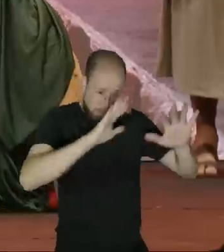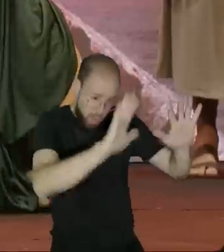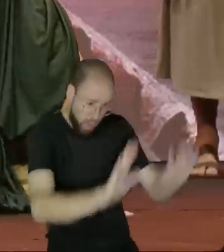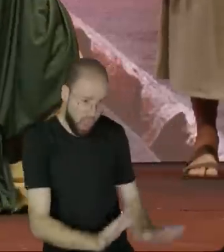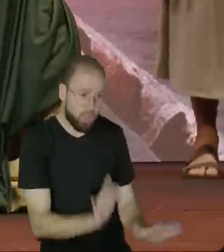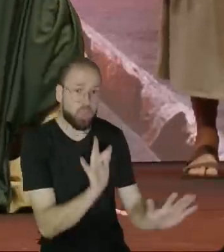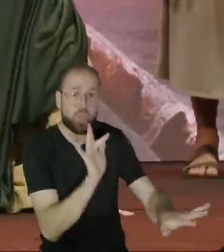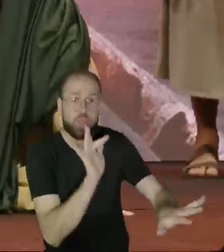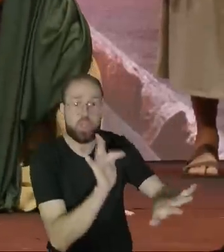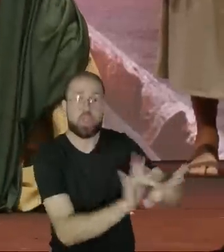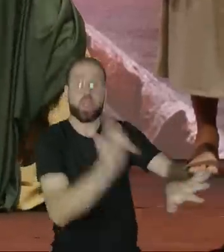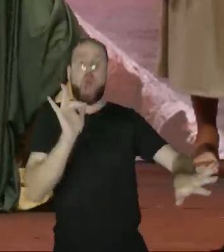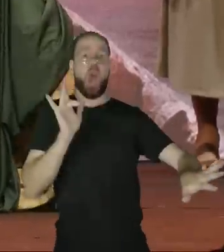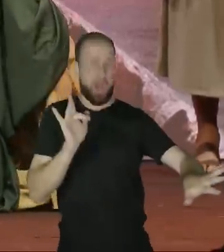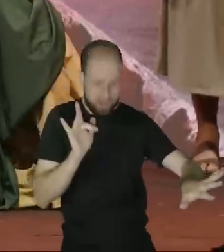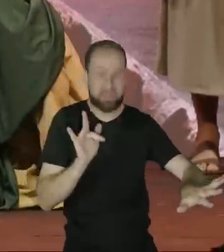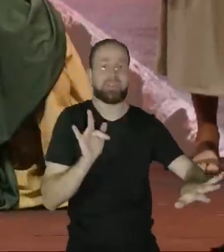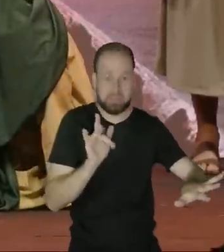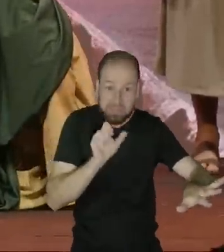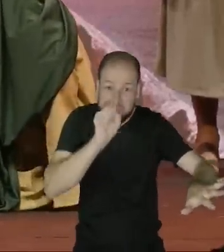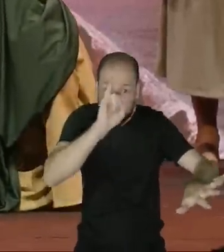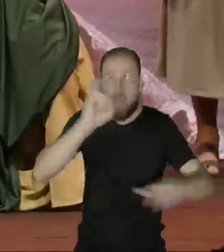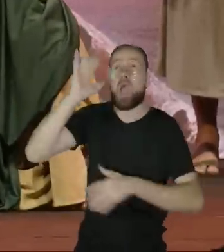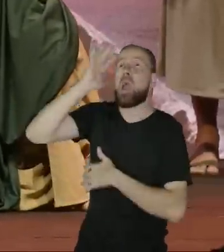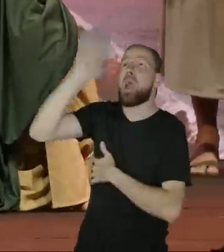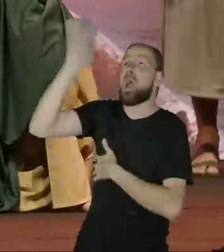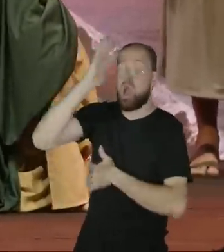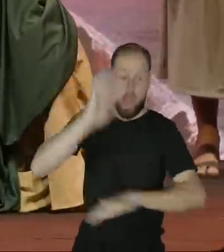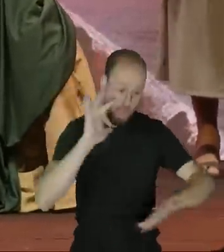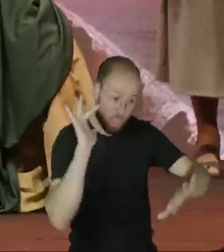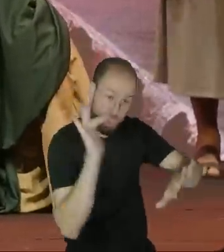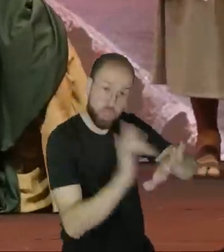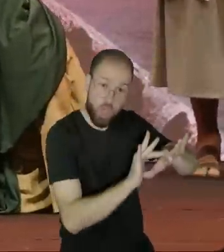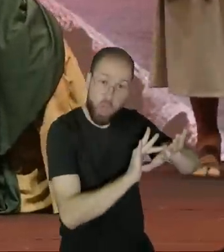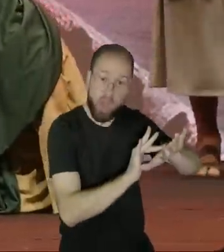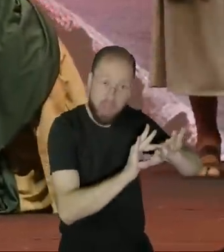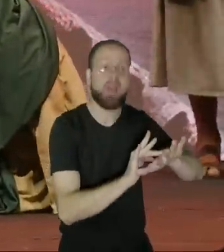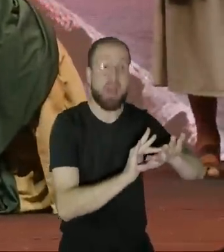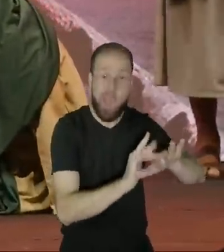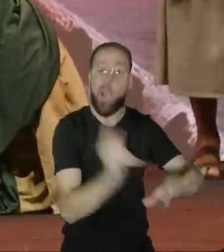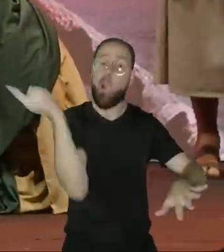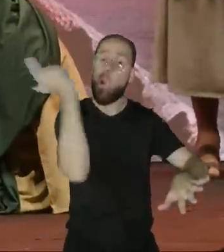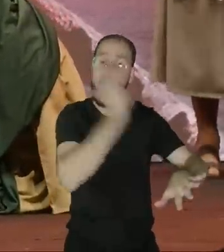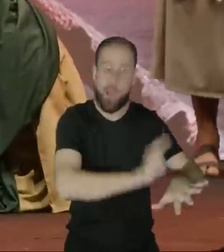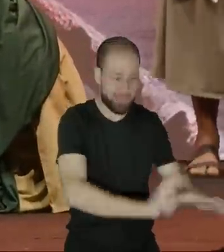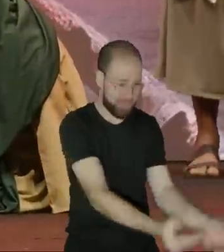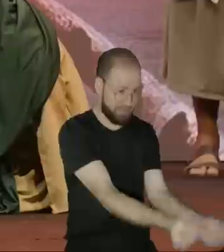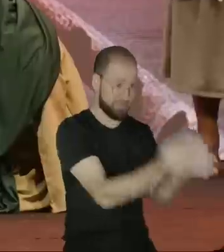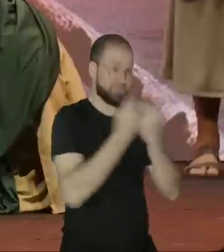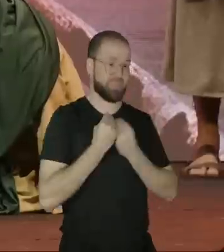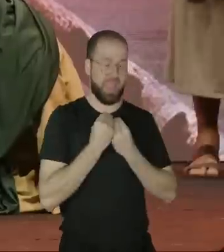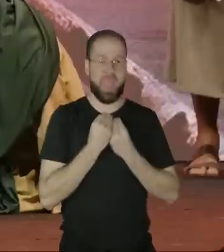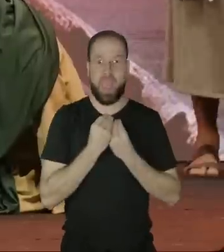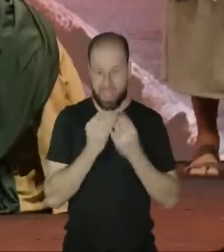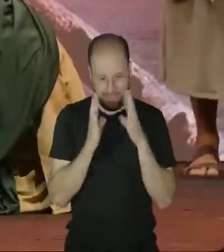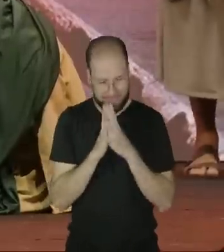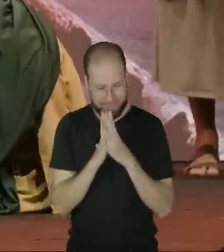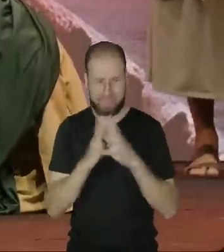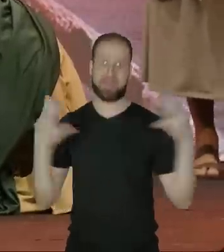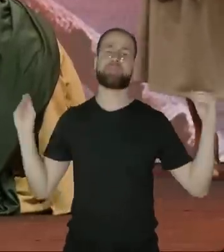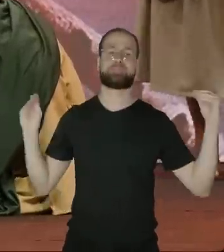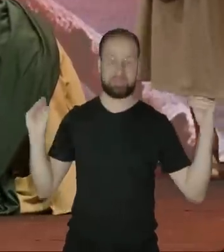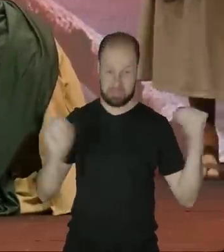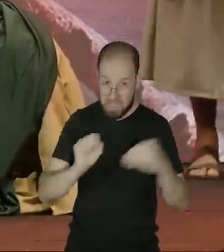manto. Se eu tocar com muita fé, virei um milagre. Se